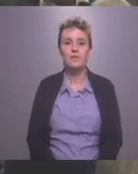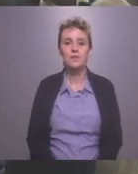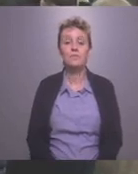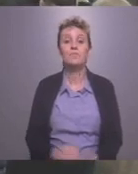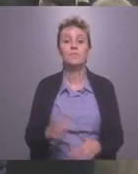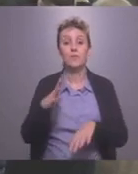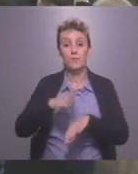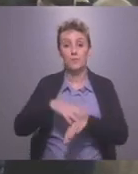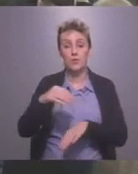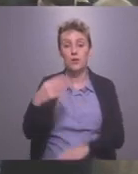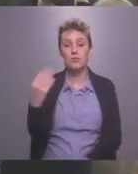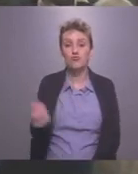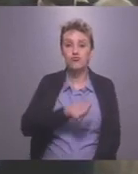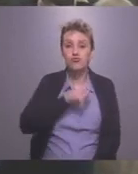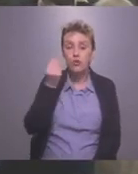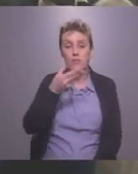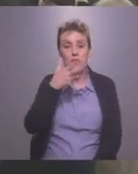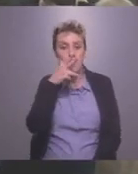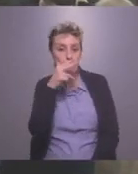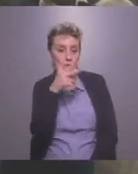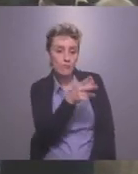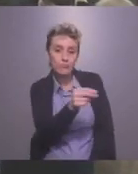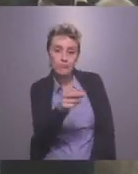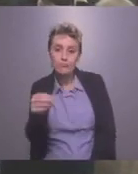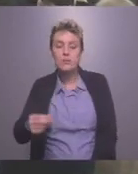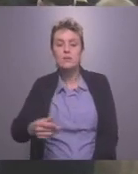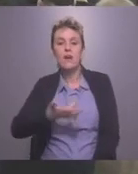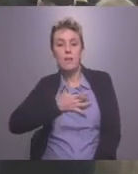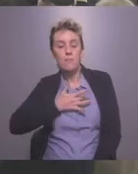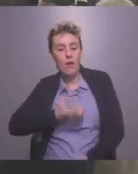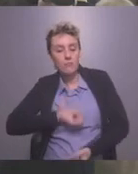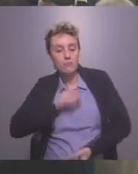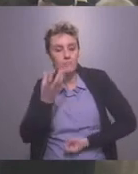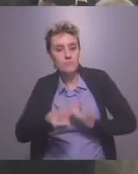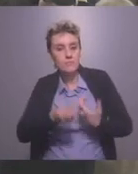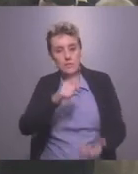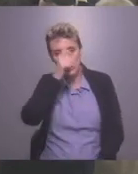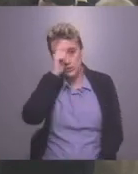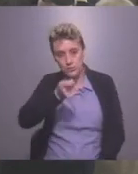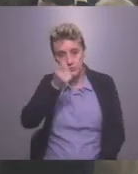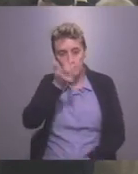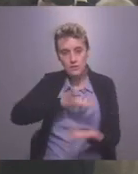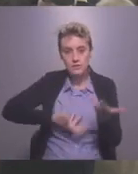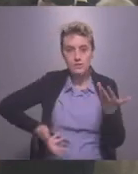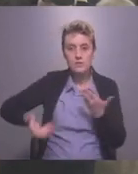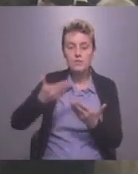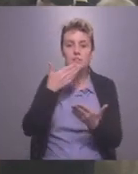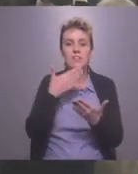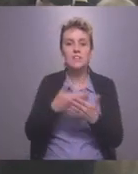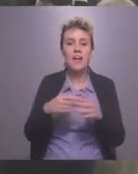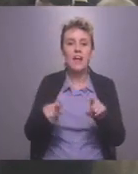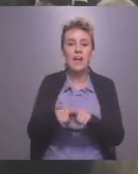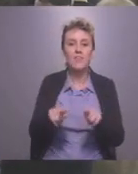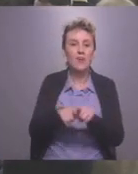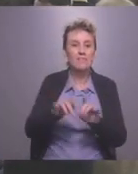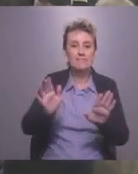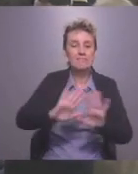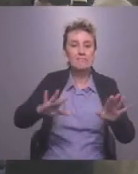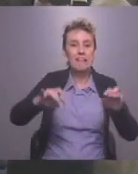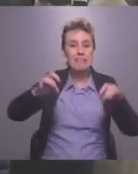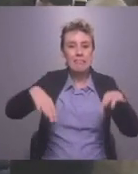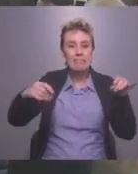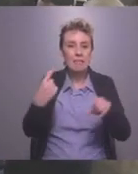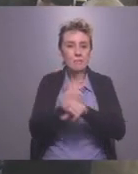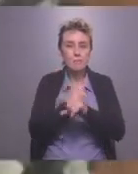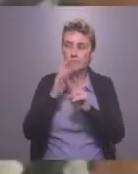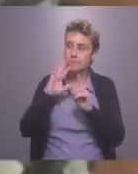famílias. Para que todos os jovens namorados saibam amar-se e respeitar-se mutuamente e opor-se ao paganismo que os rodeia.